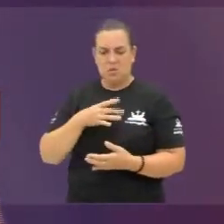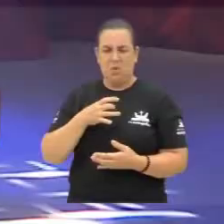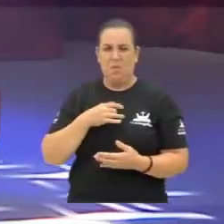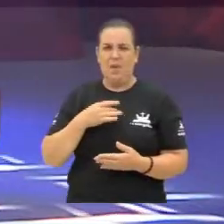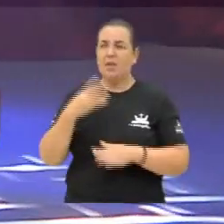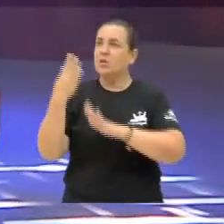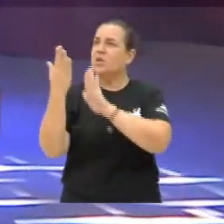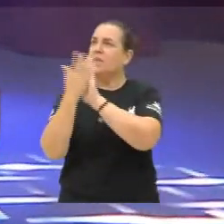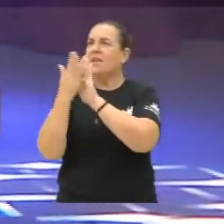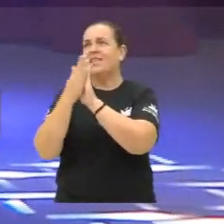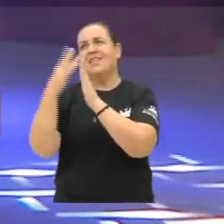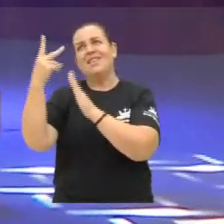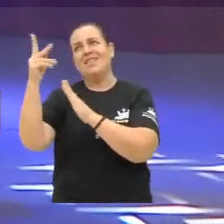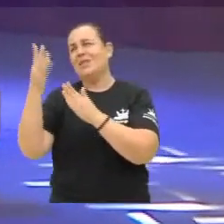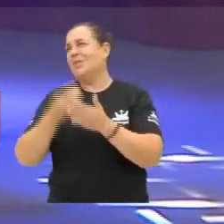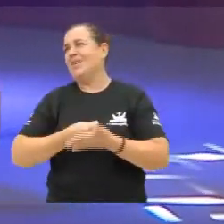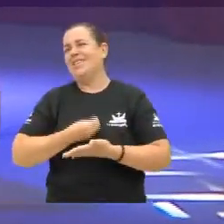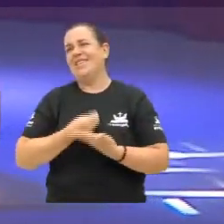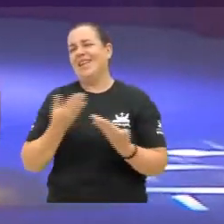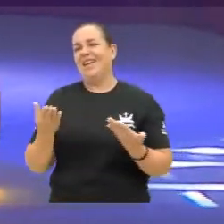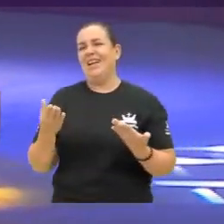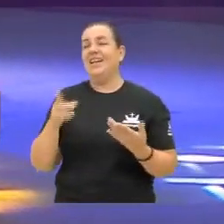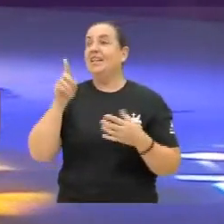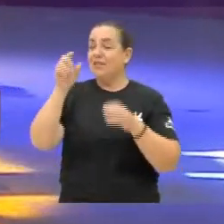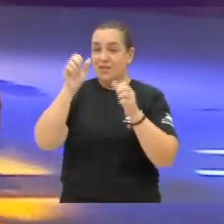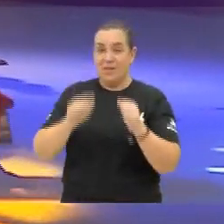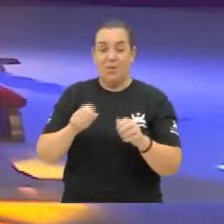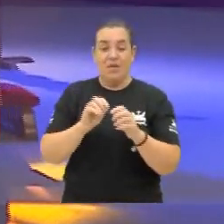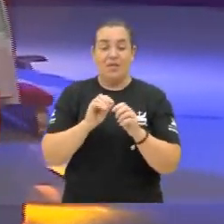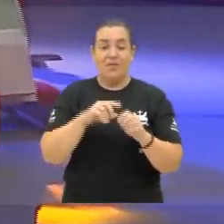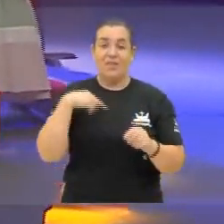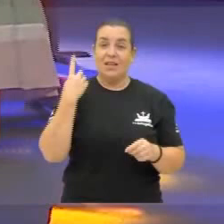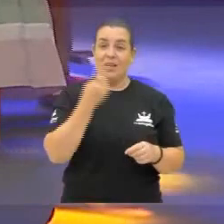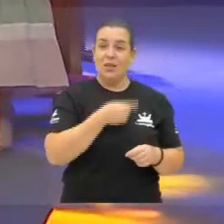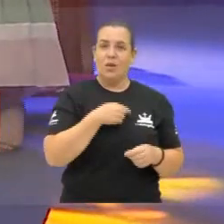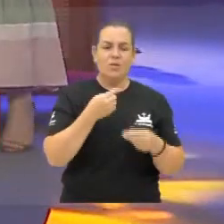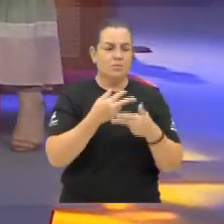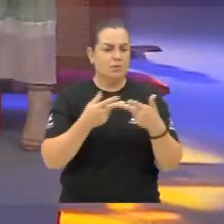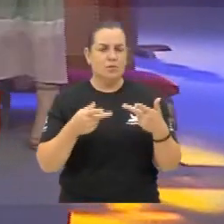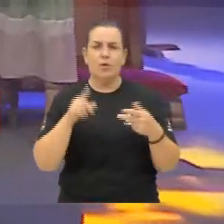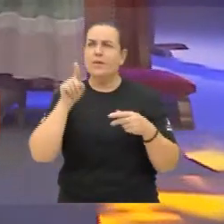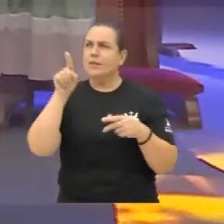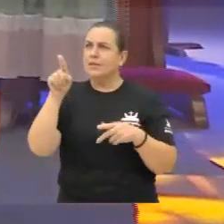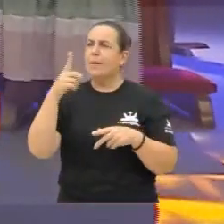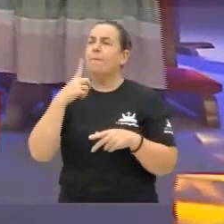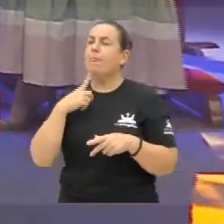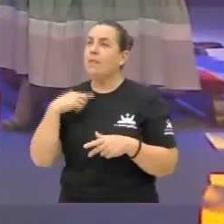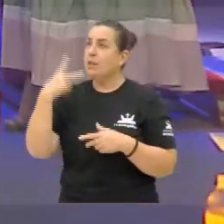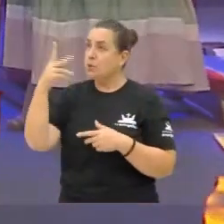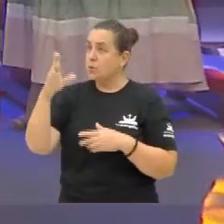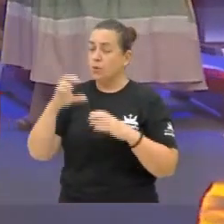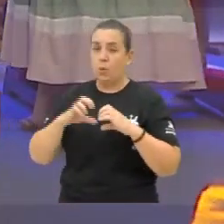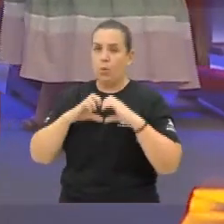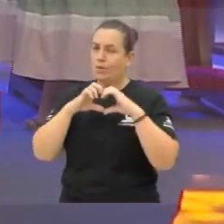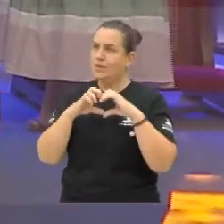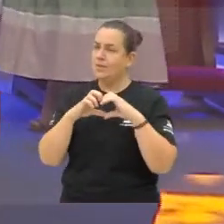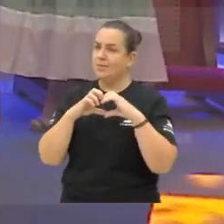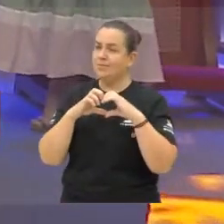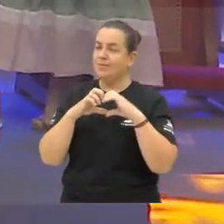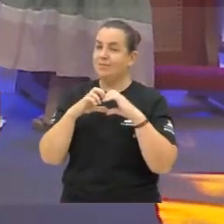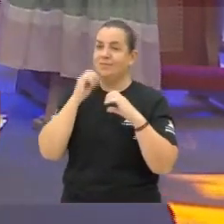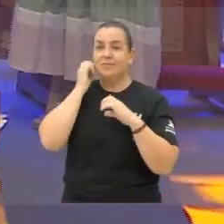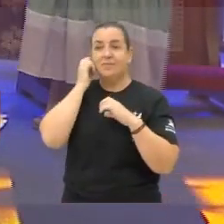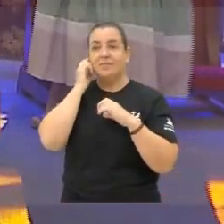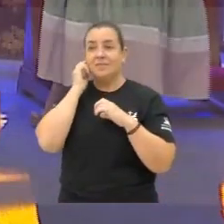Tua presença, de que Tu possas realizar em nós aquilo que é desejo do Teu coração.